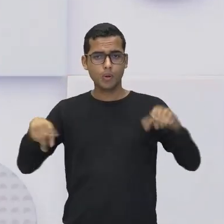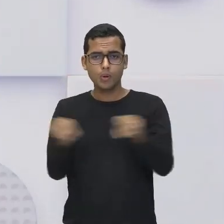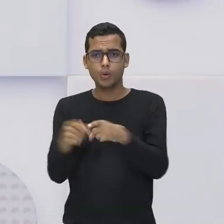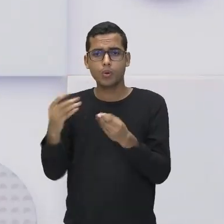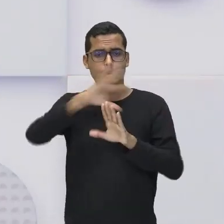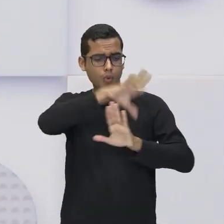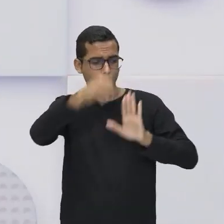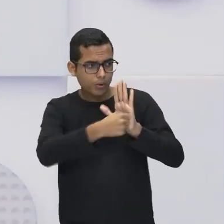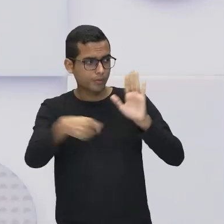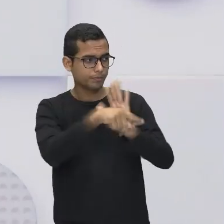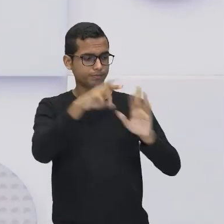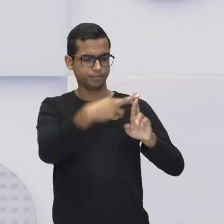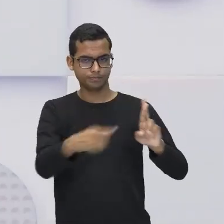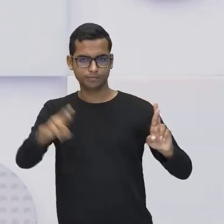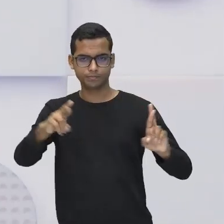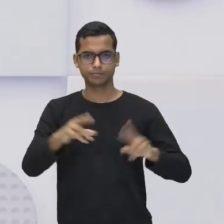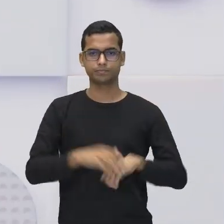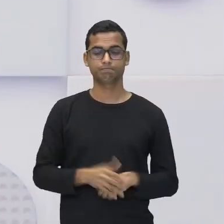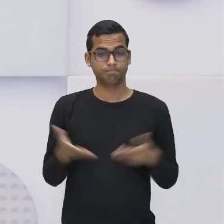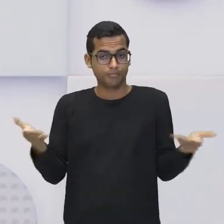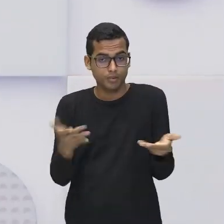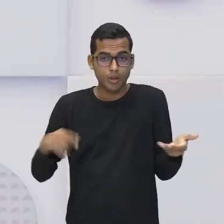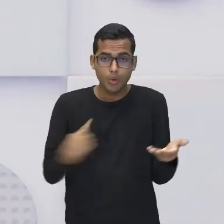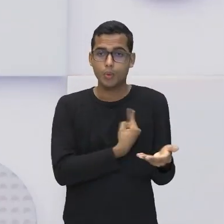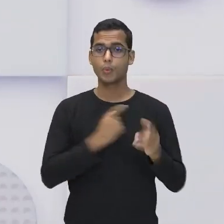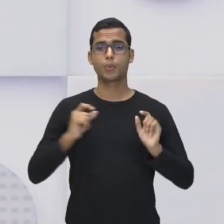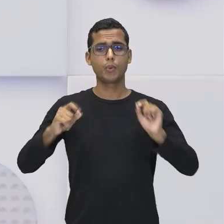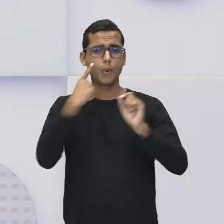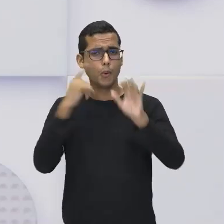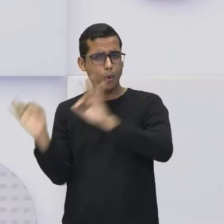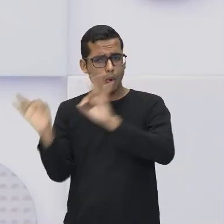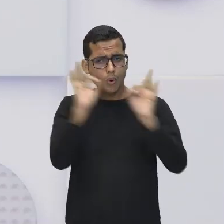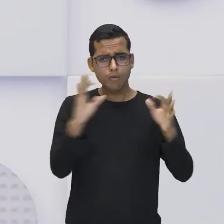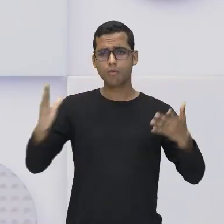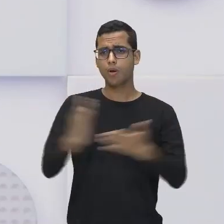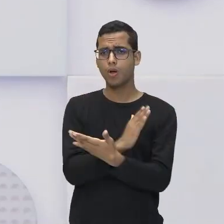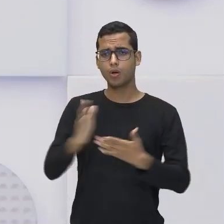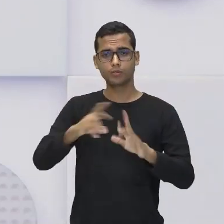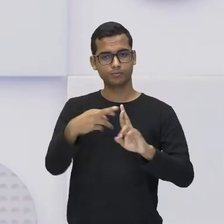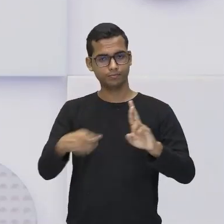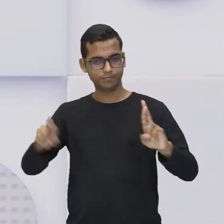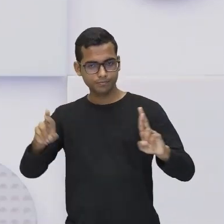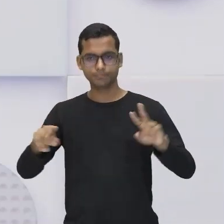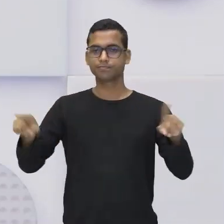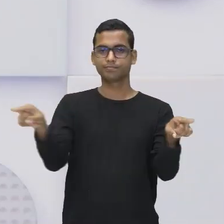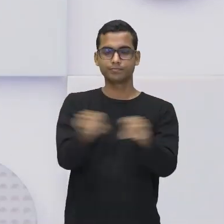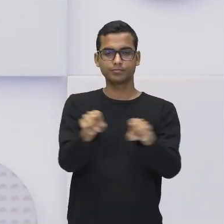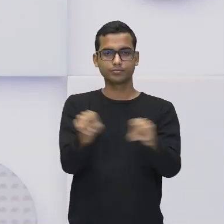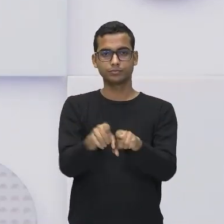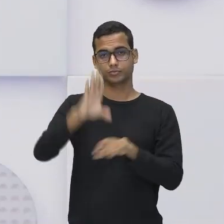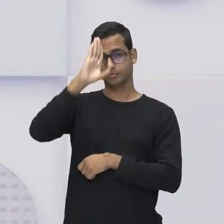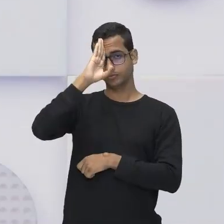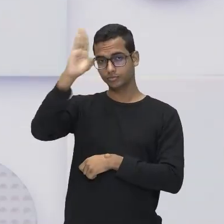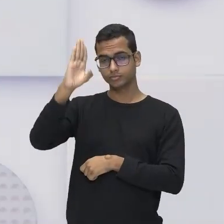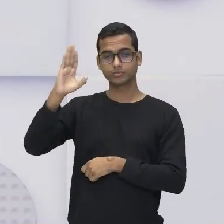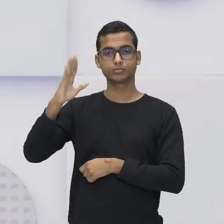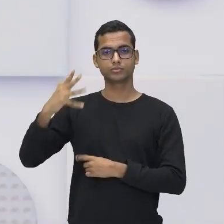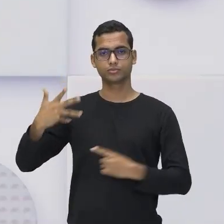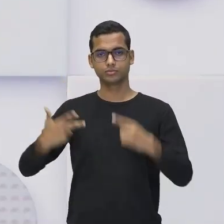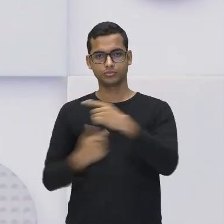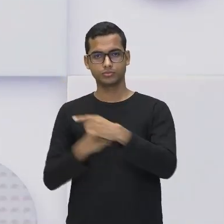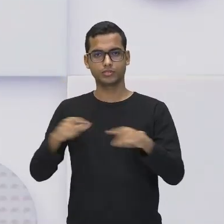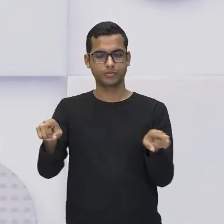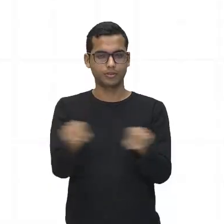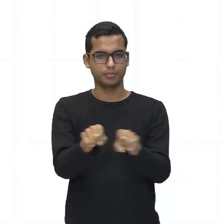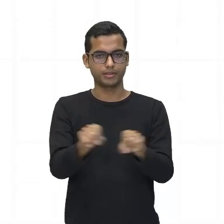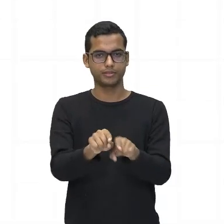símbolos religiosos. E agora nós vamos ver algumas religiões e seus principais